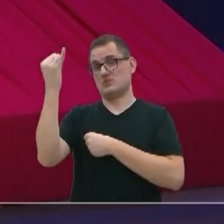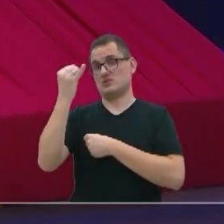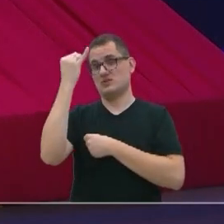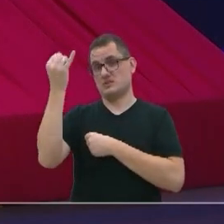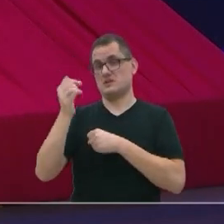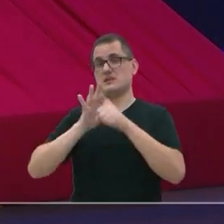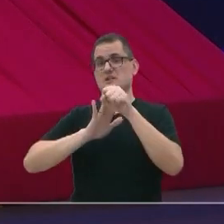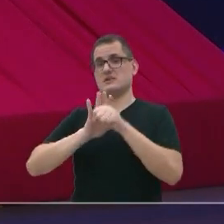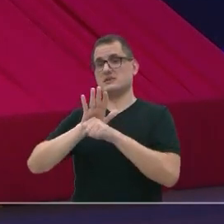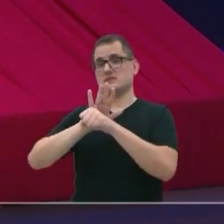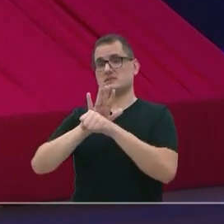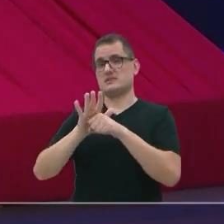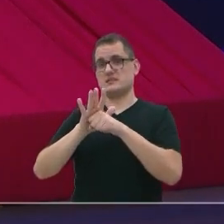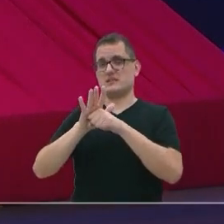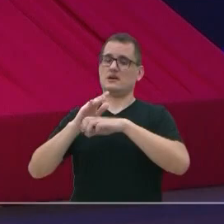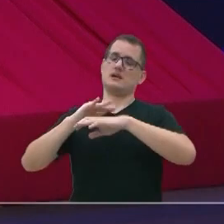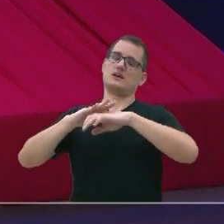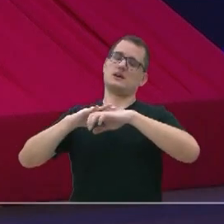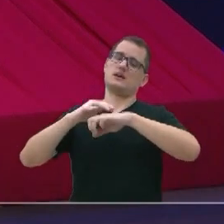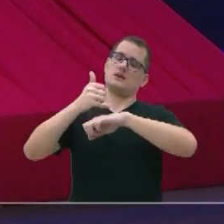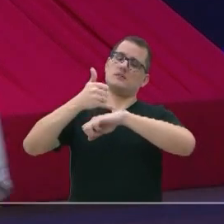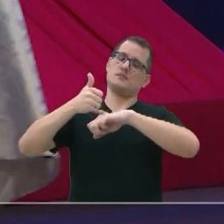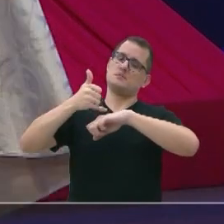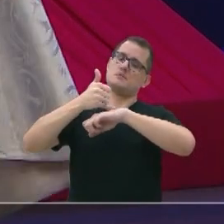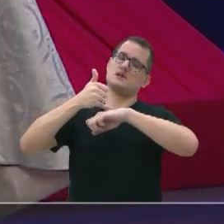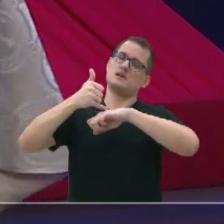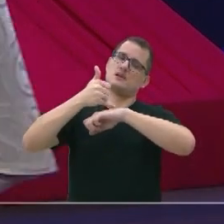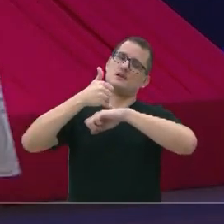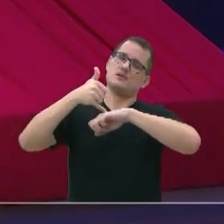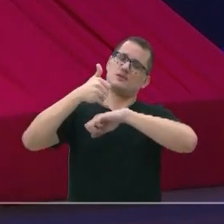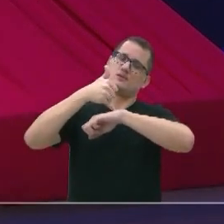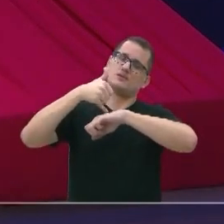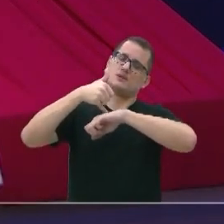Sacramento estes que brotaram,